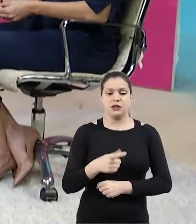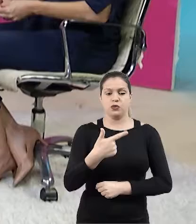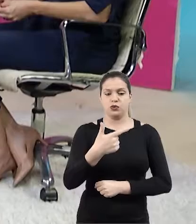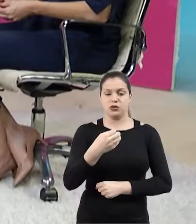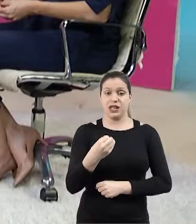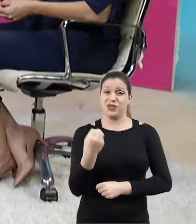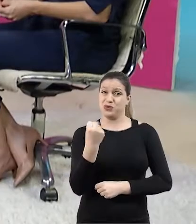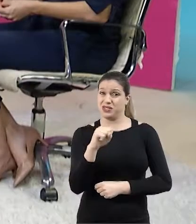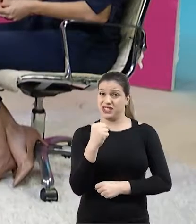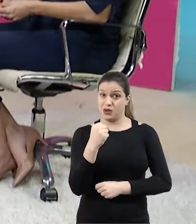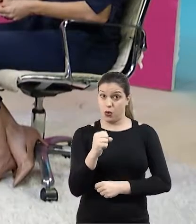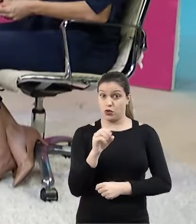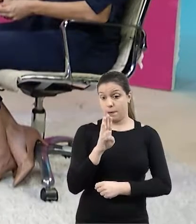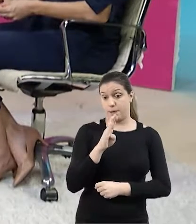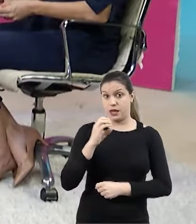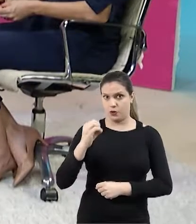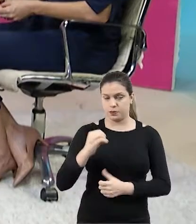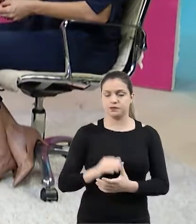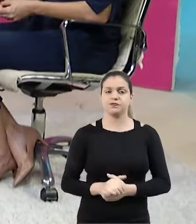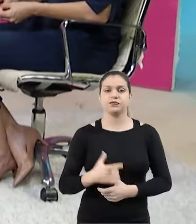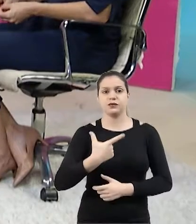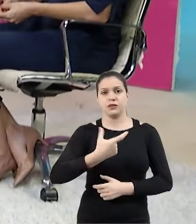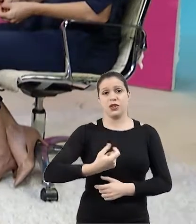BOs, 2020